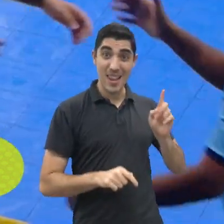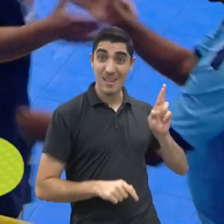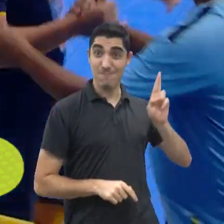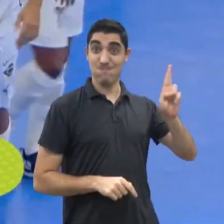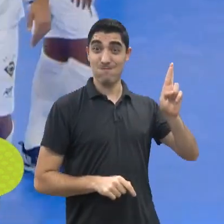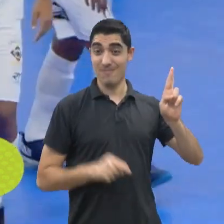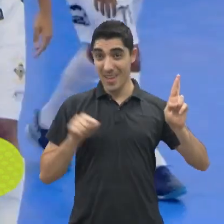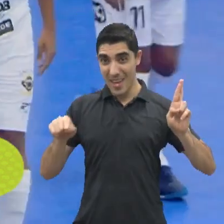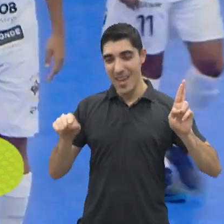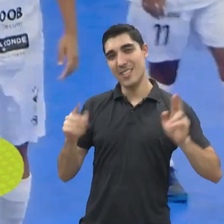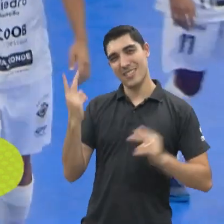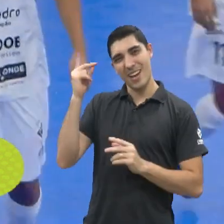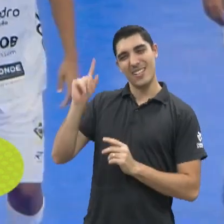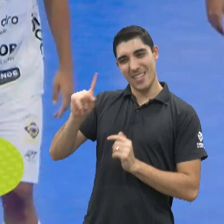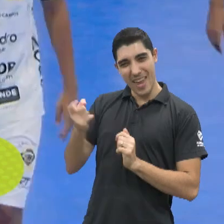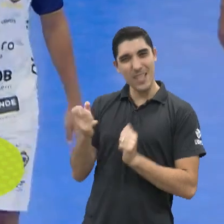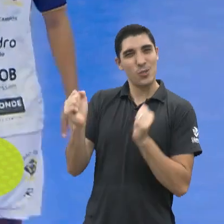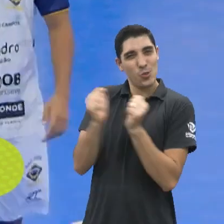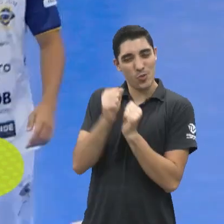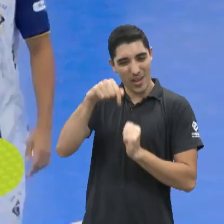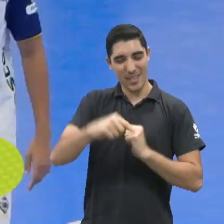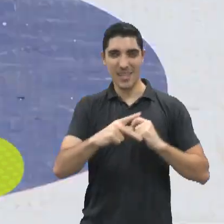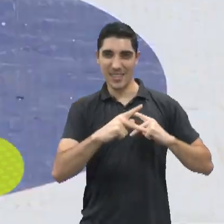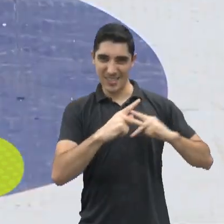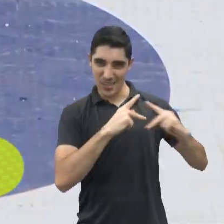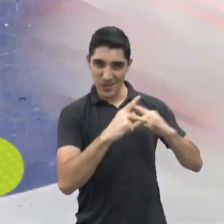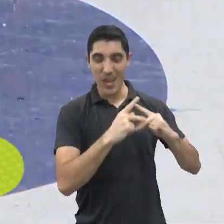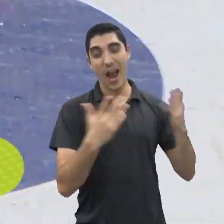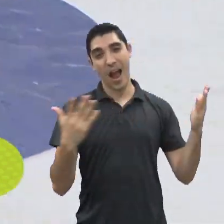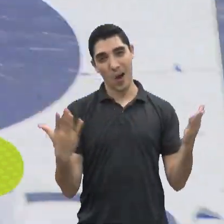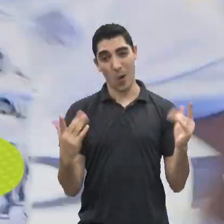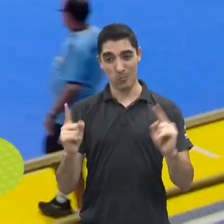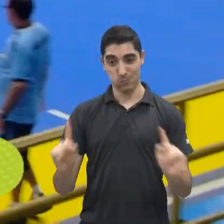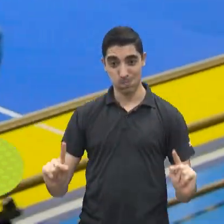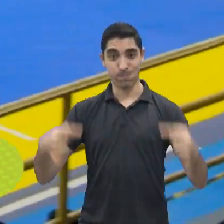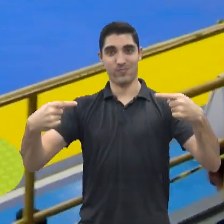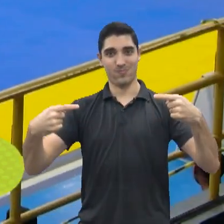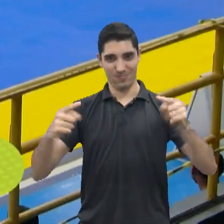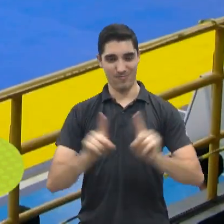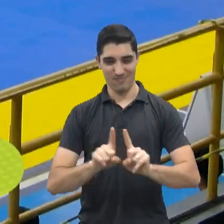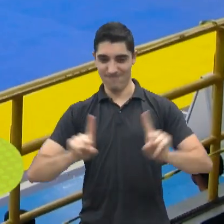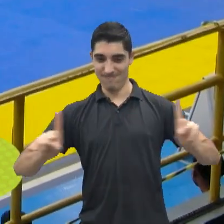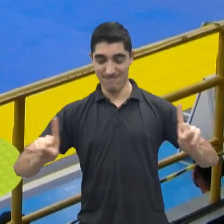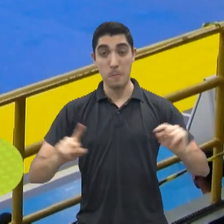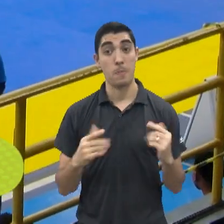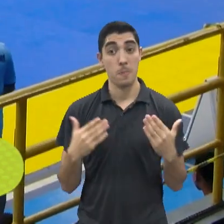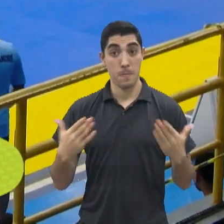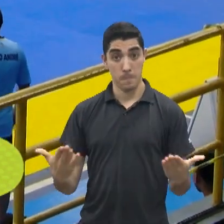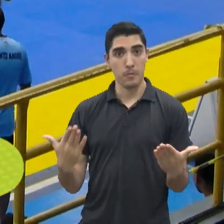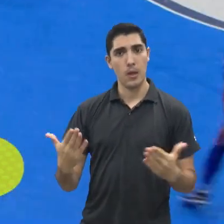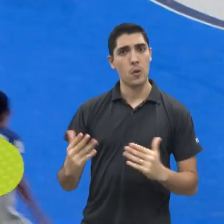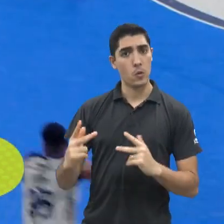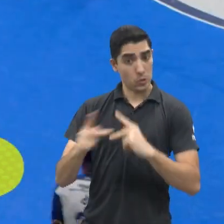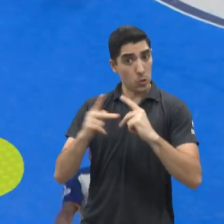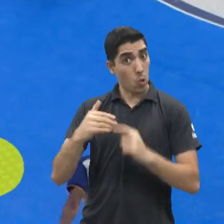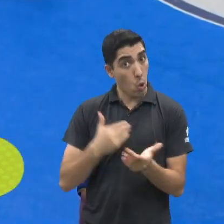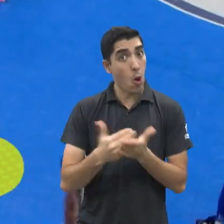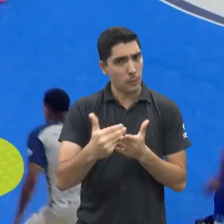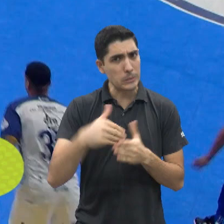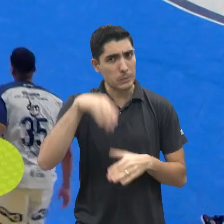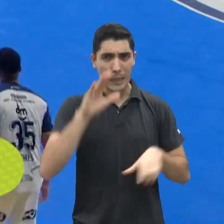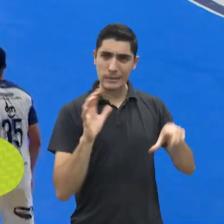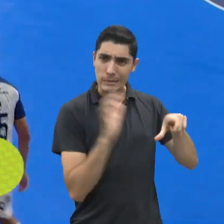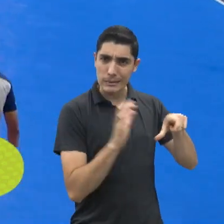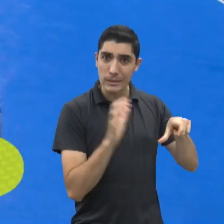no São José e hoje estão de lados opostos. Com a bola em jogo, o São José começou pressionando, mas na